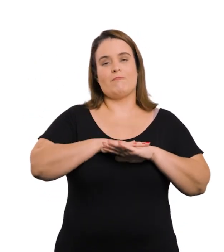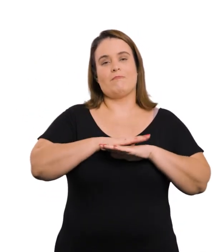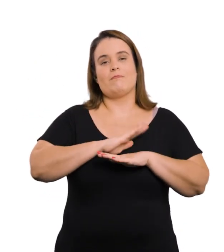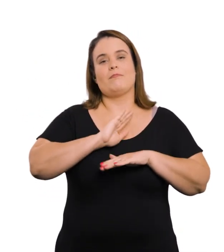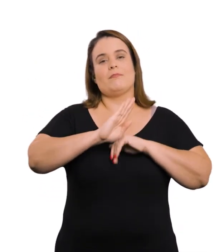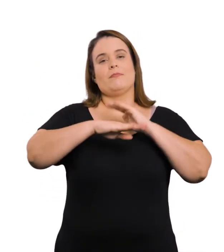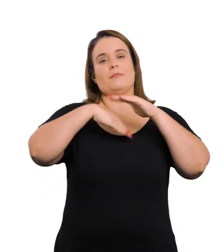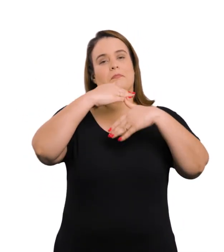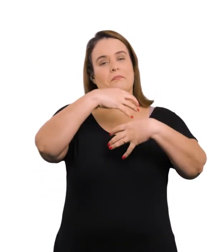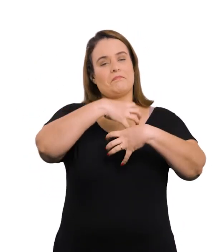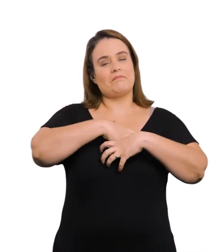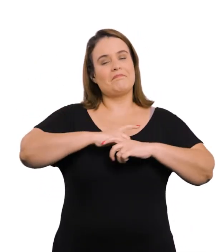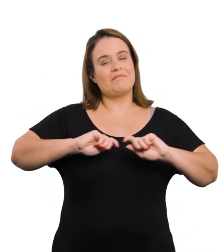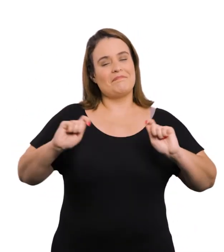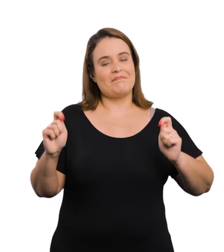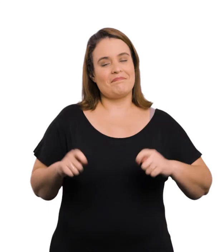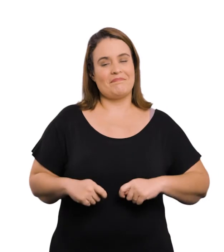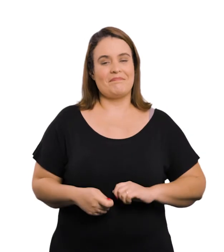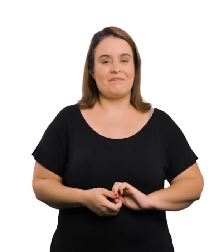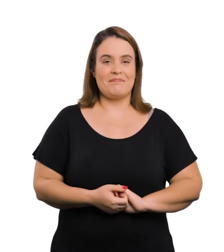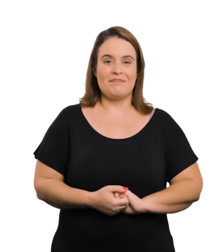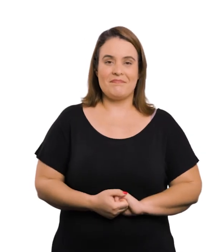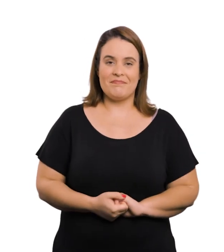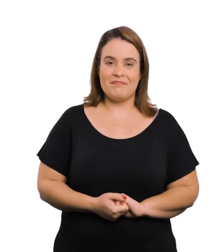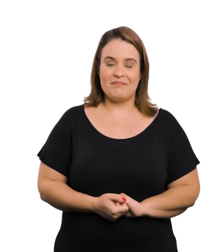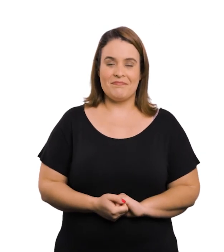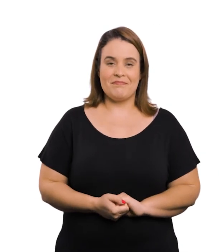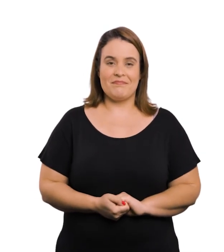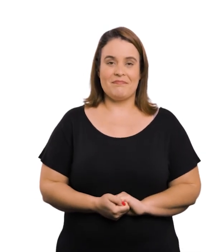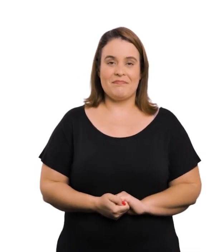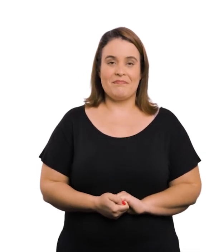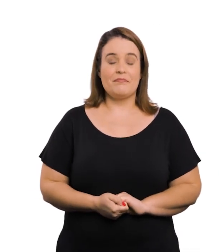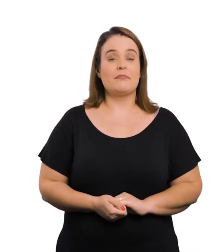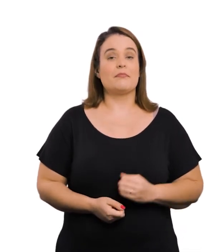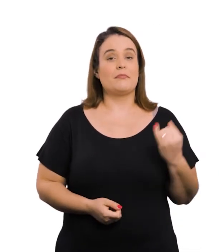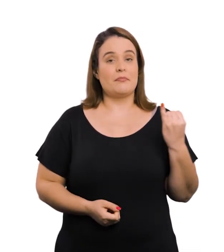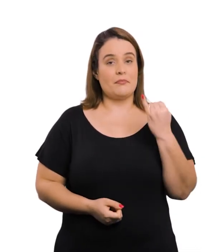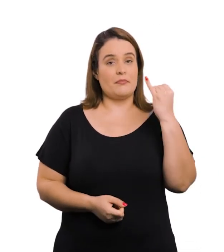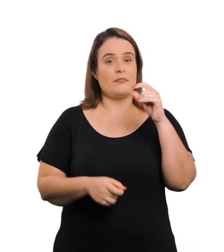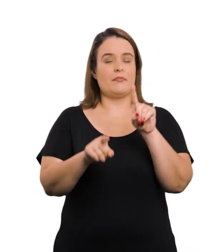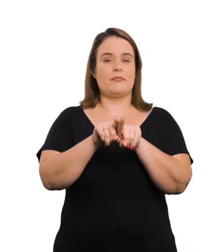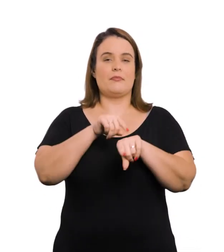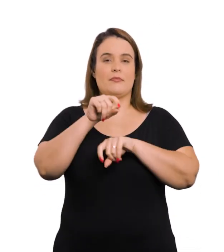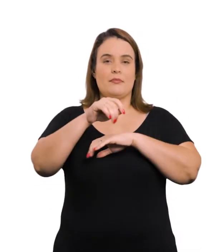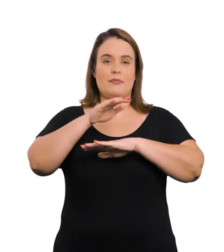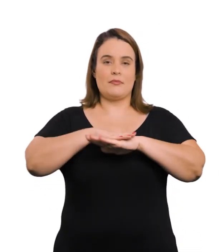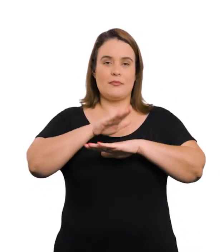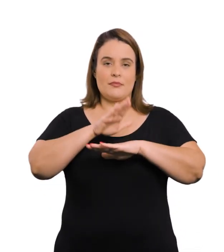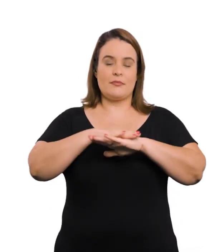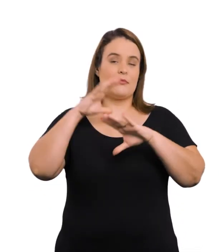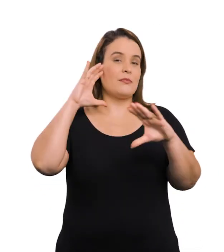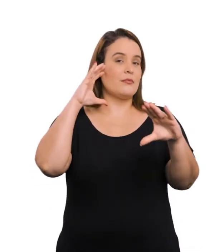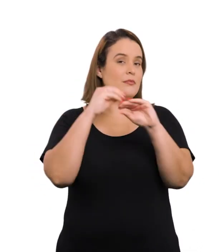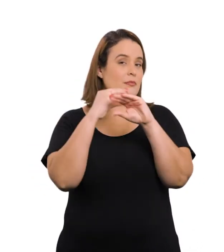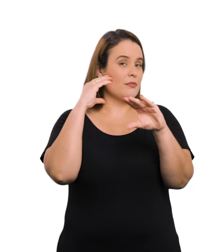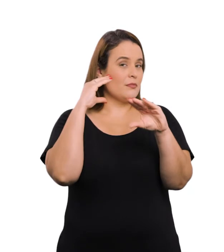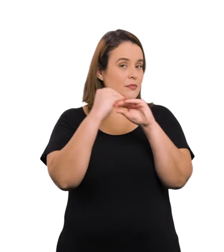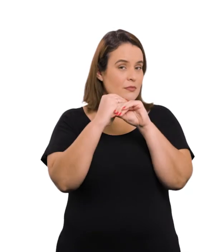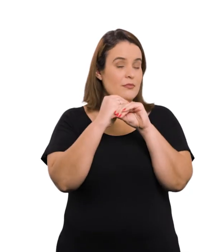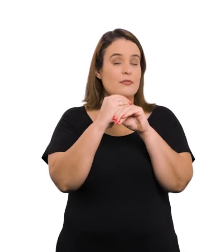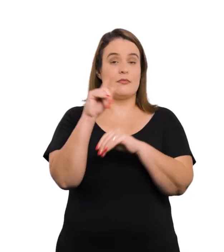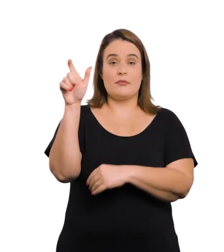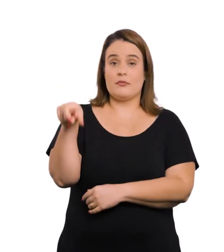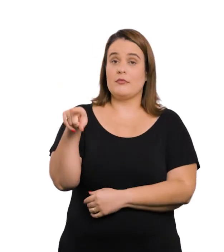desempenhar suas funções da maneira mais efetiva possível. Outro fator importante é a realização de feedback